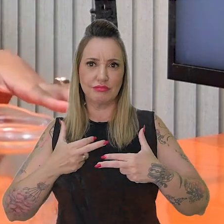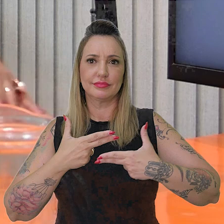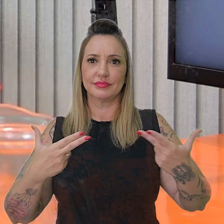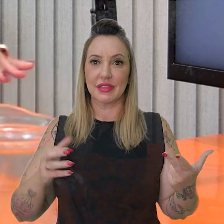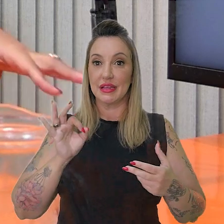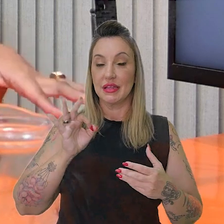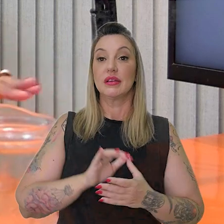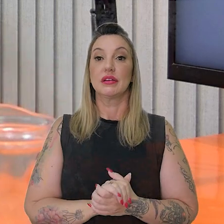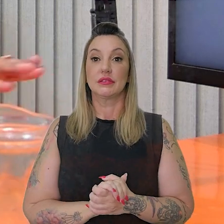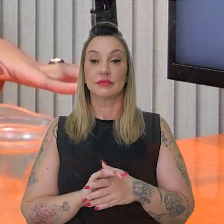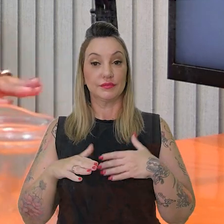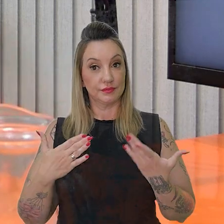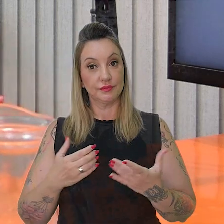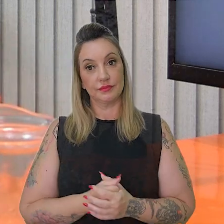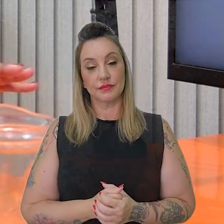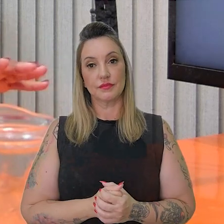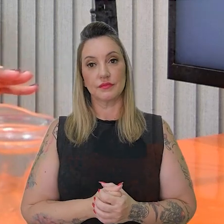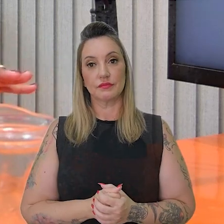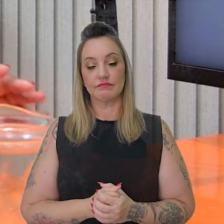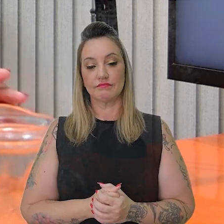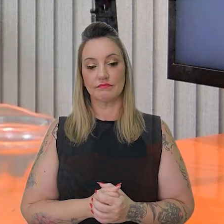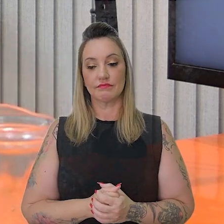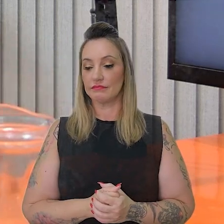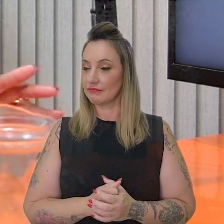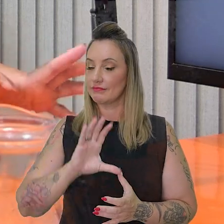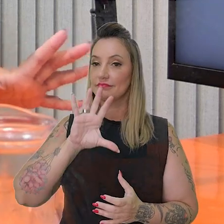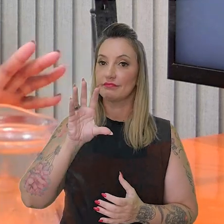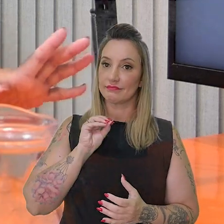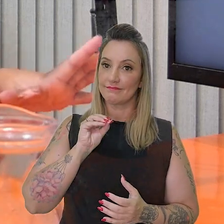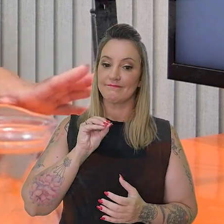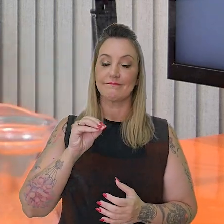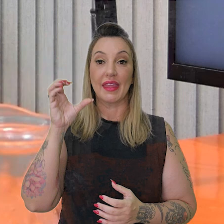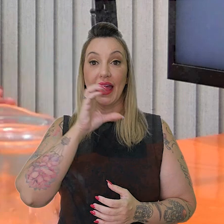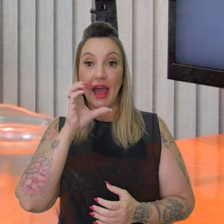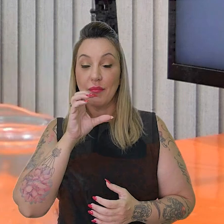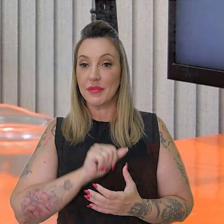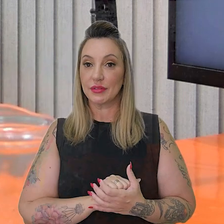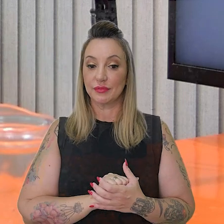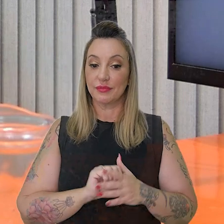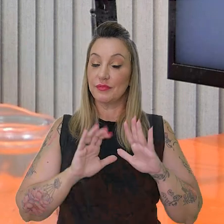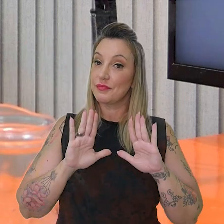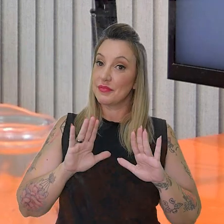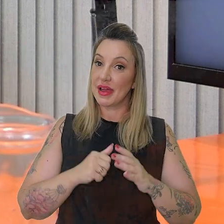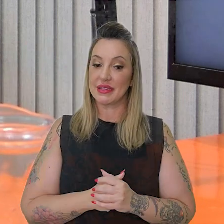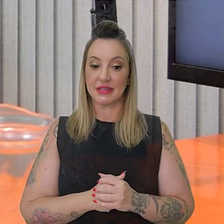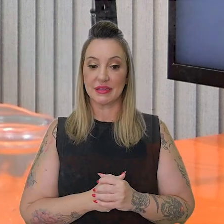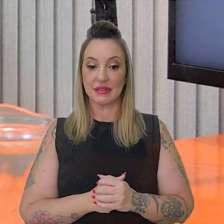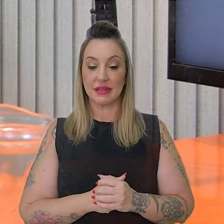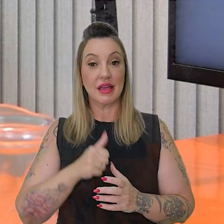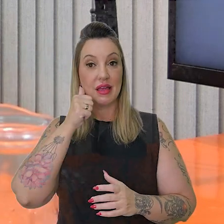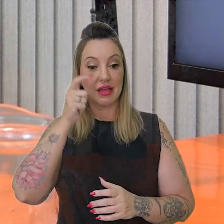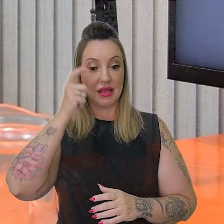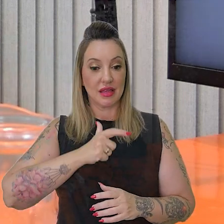local deslumbrante então eh ele pegou que ó muito rápido mas a